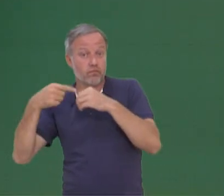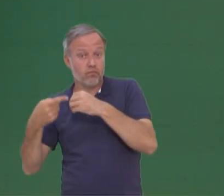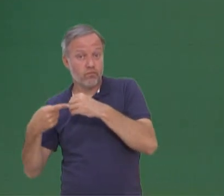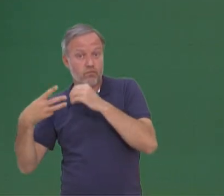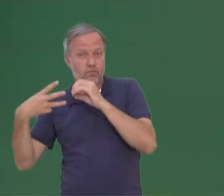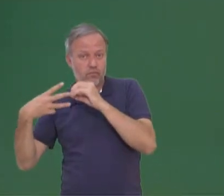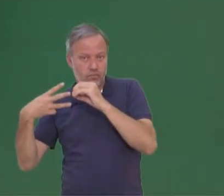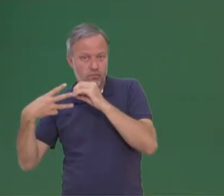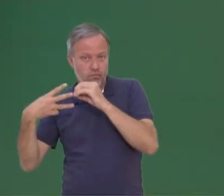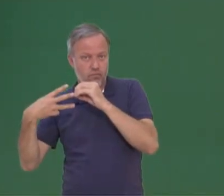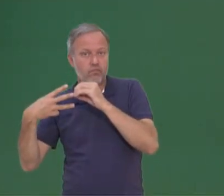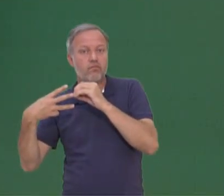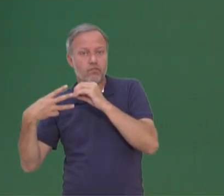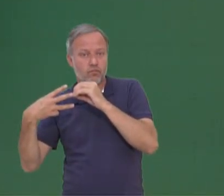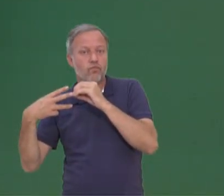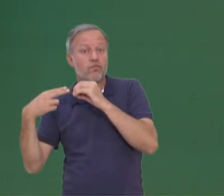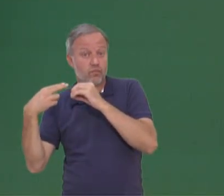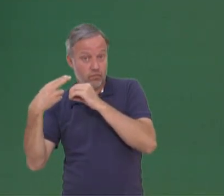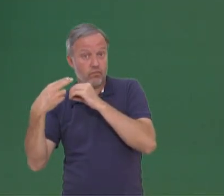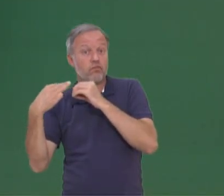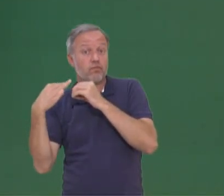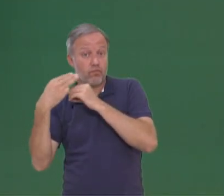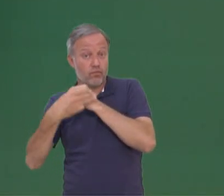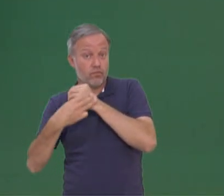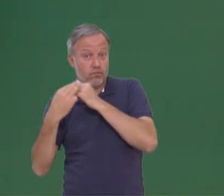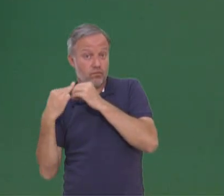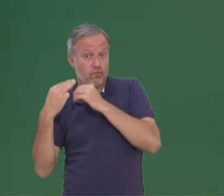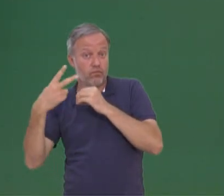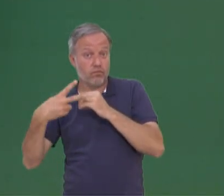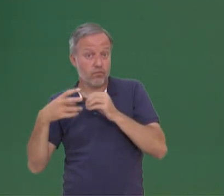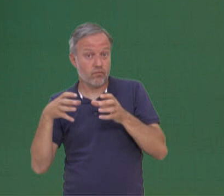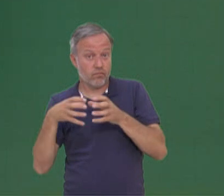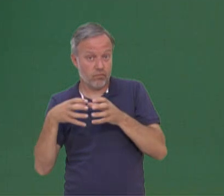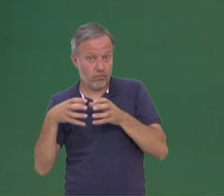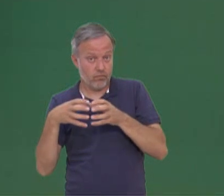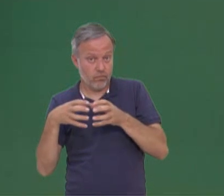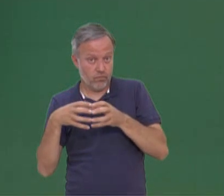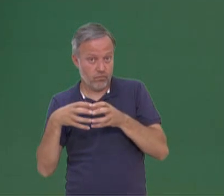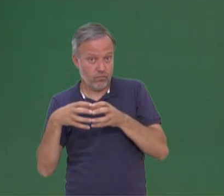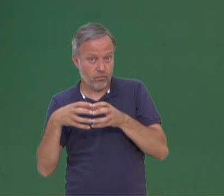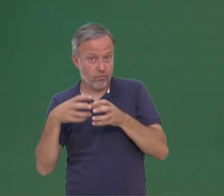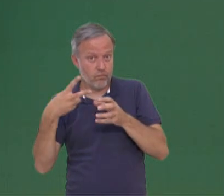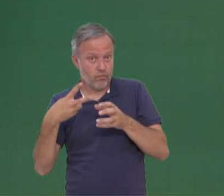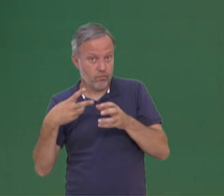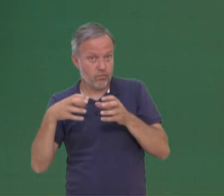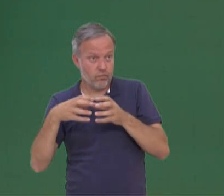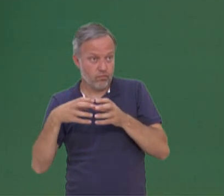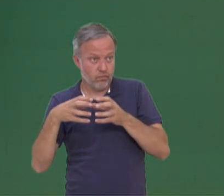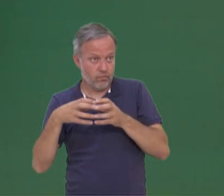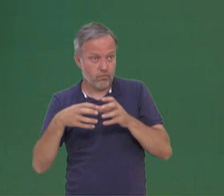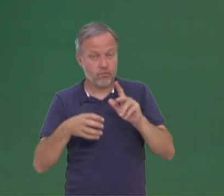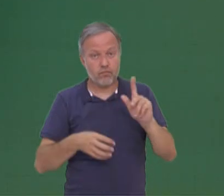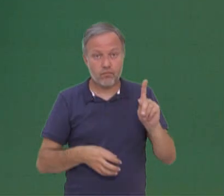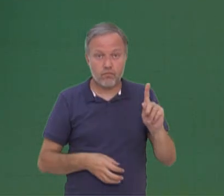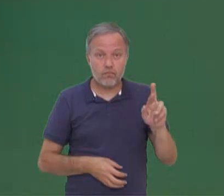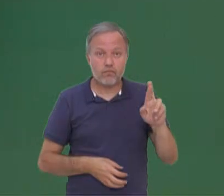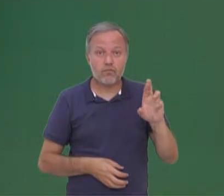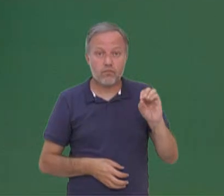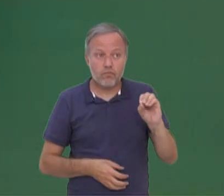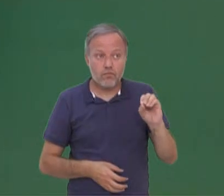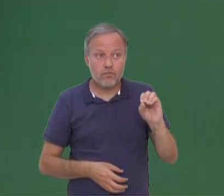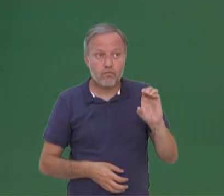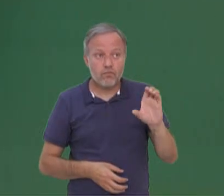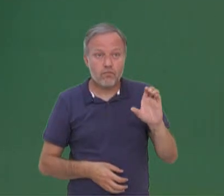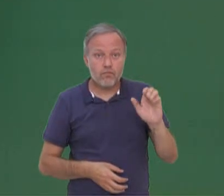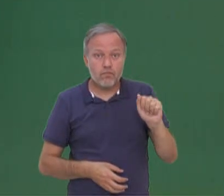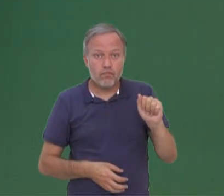vivos, o núcleo tem membrana. E aí foi separado em 2 grandes grupos os seres vivos. Os procariontes